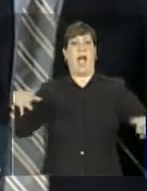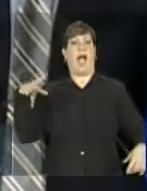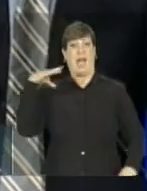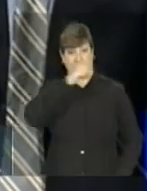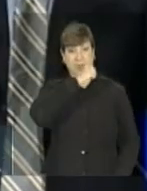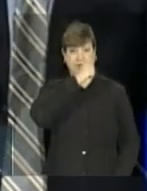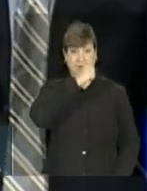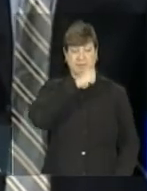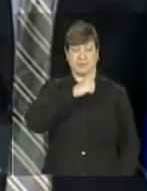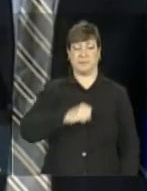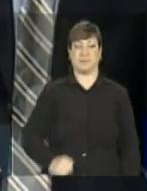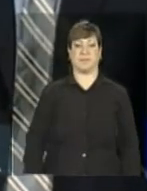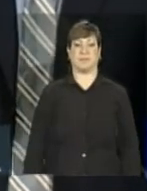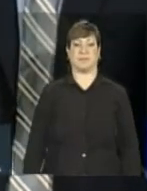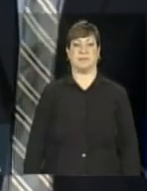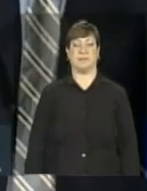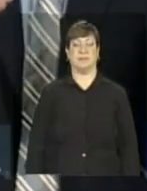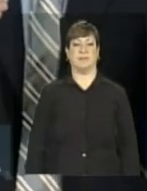rapidamente,